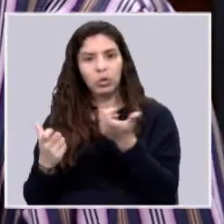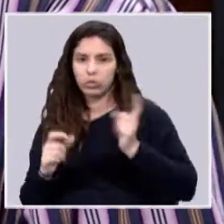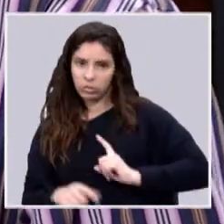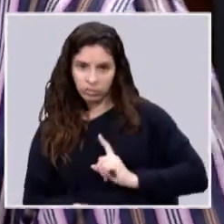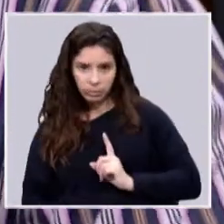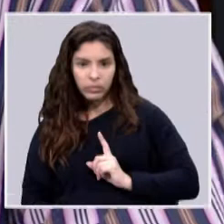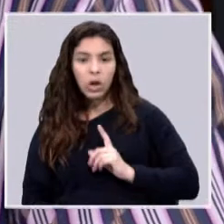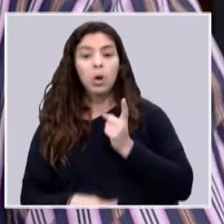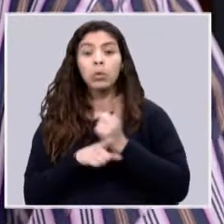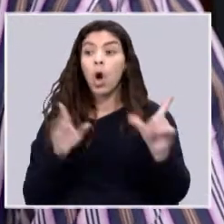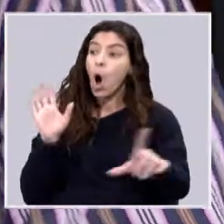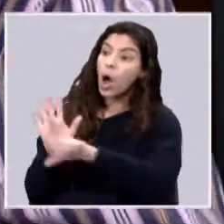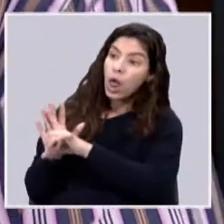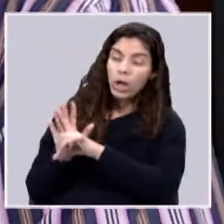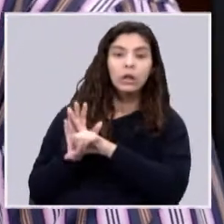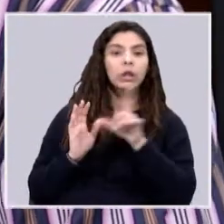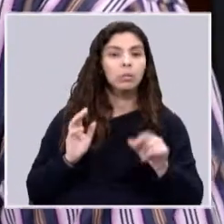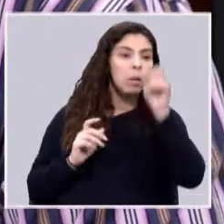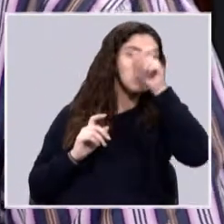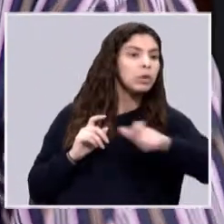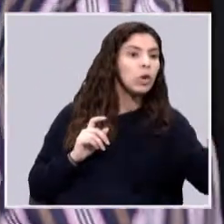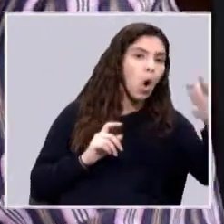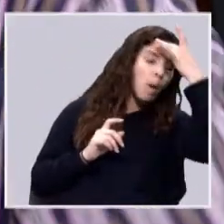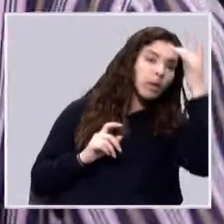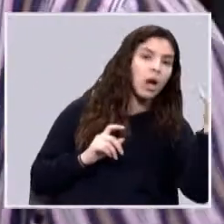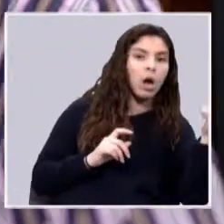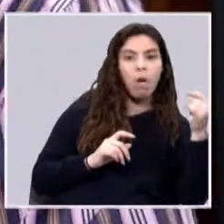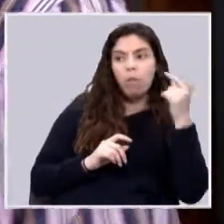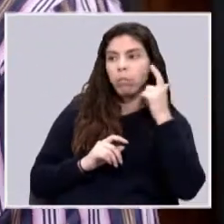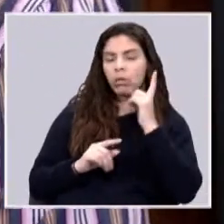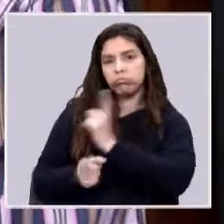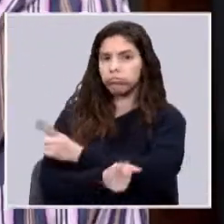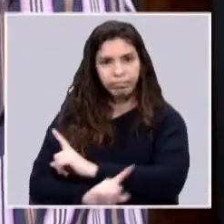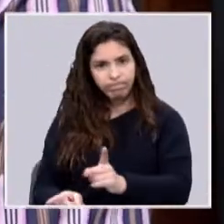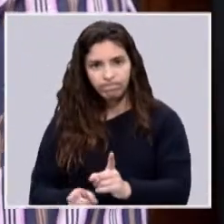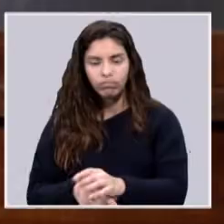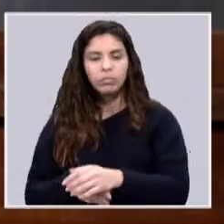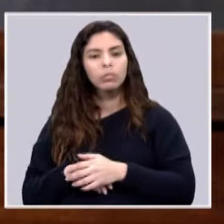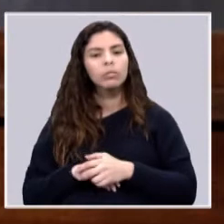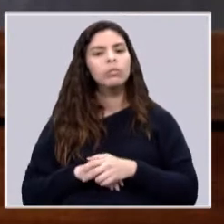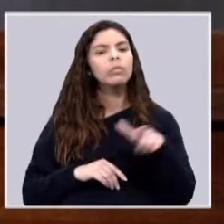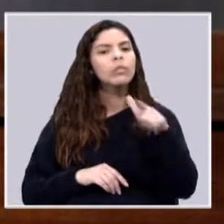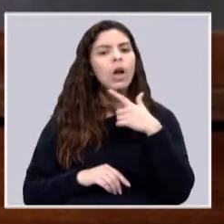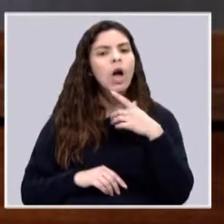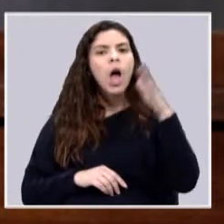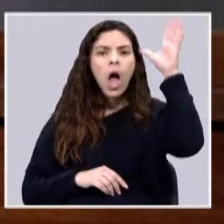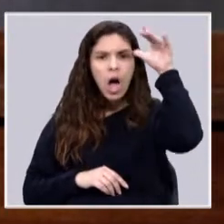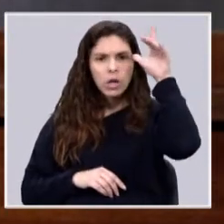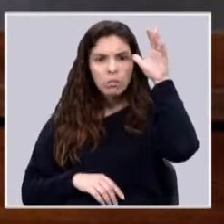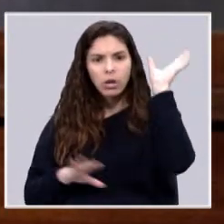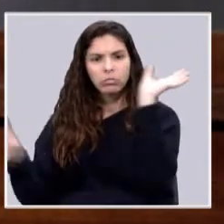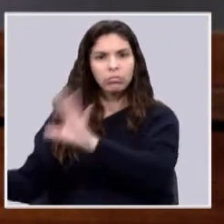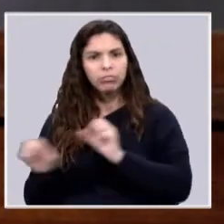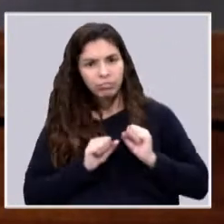más condições, porque a lei e a opinião pública hoje em dia proíbem isso completamente. Completamente. Ok, os animais são